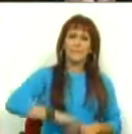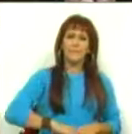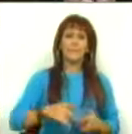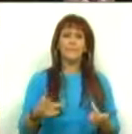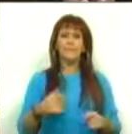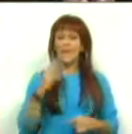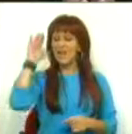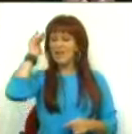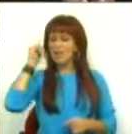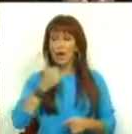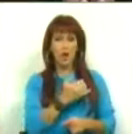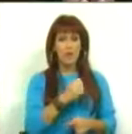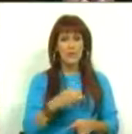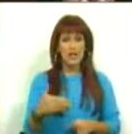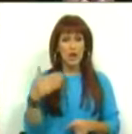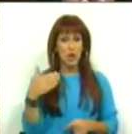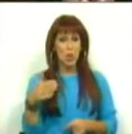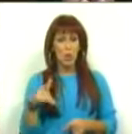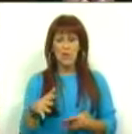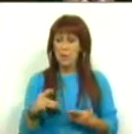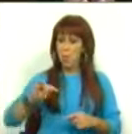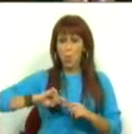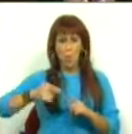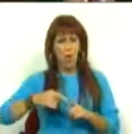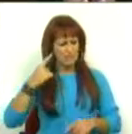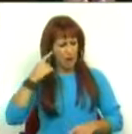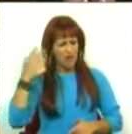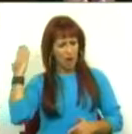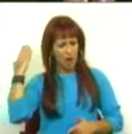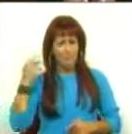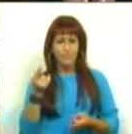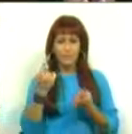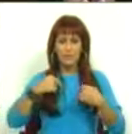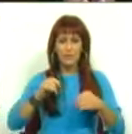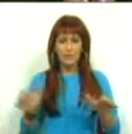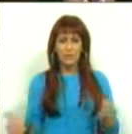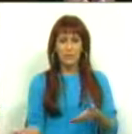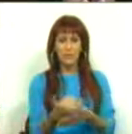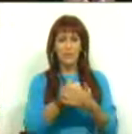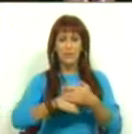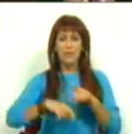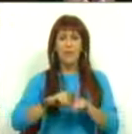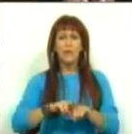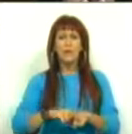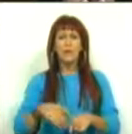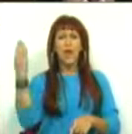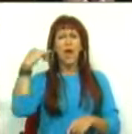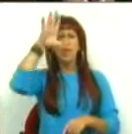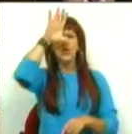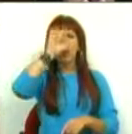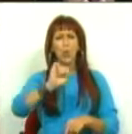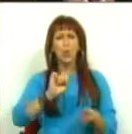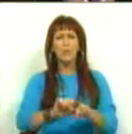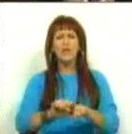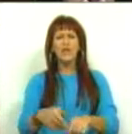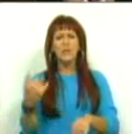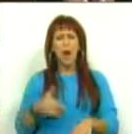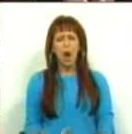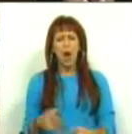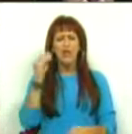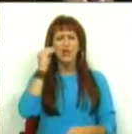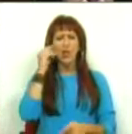Lembro que em fevereiro de 2011, há cerca de um ano, numa audição parlamentar ao então Ministro da Tutela, hoje Deputado Jorge